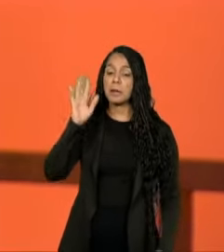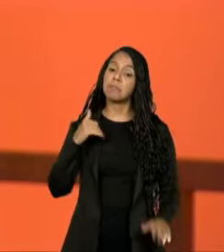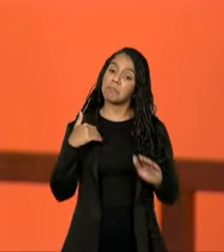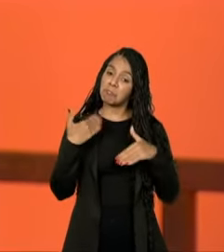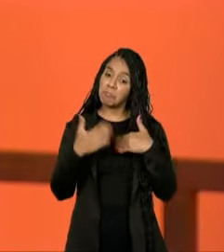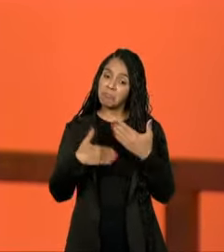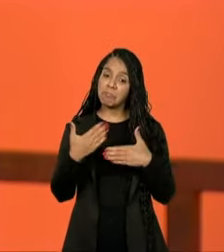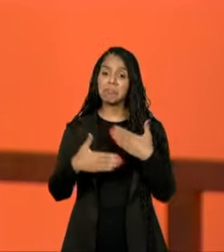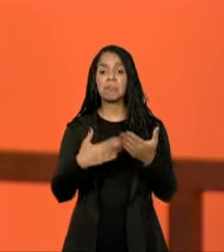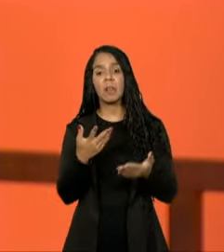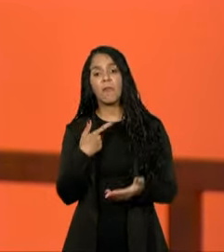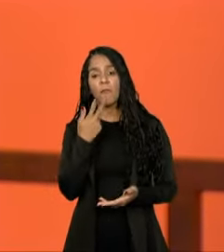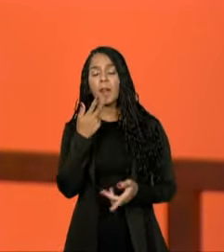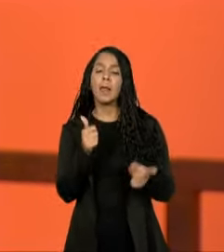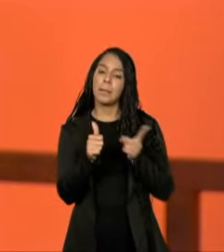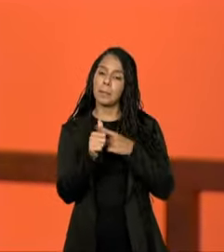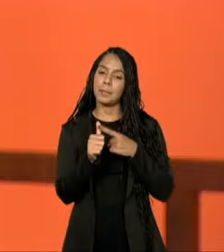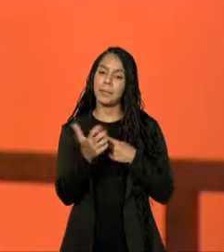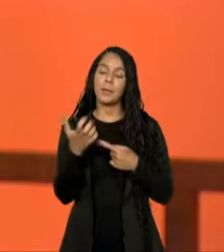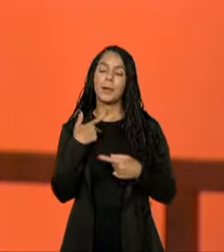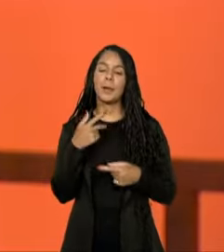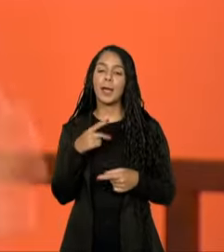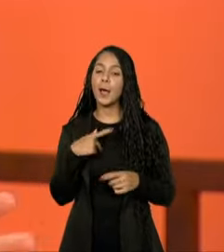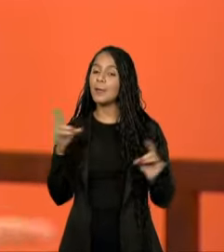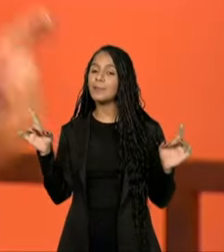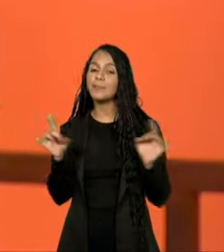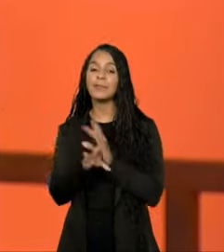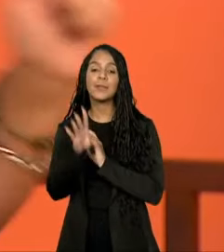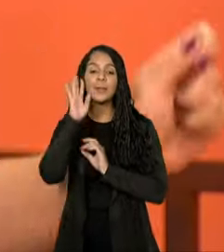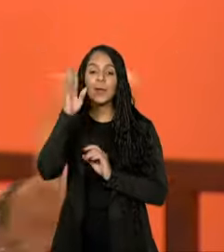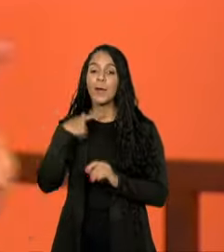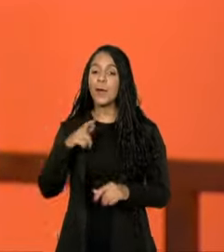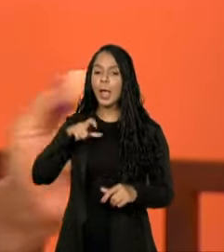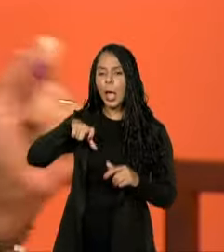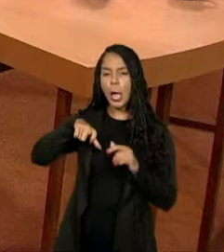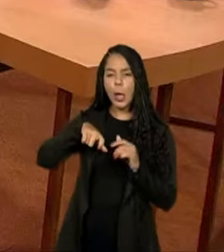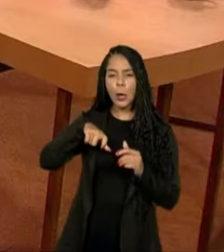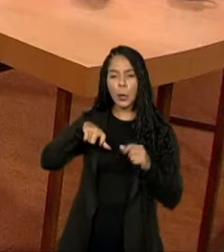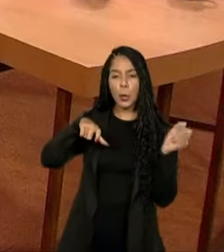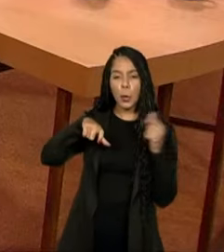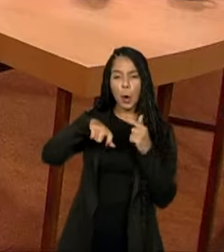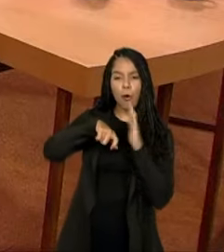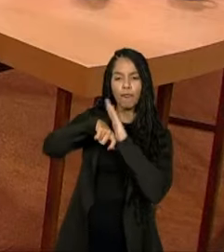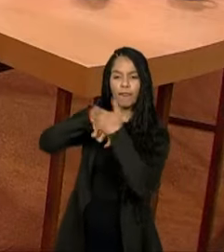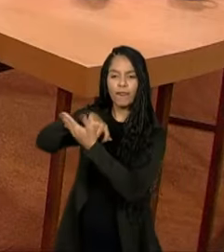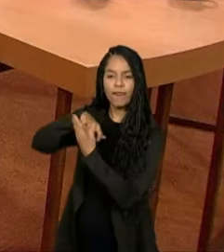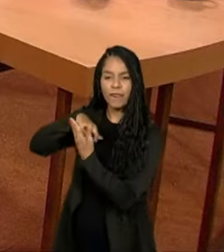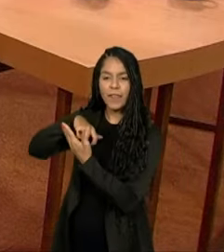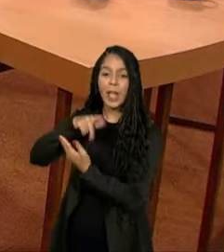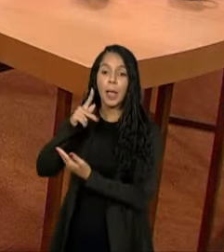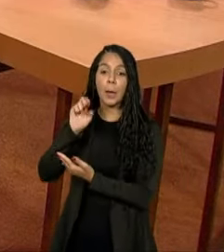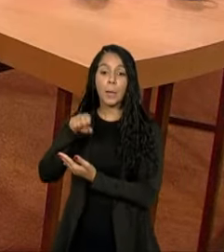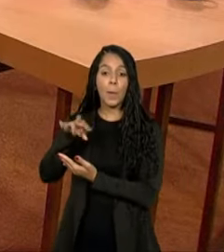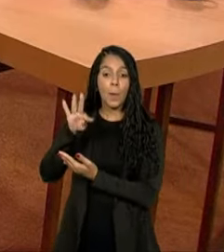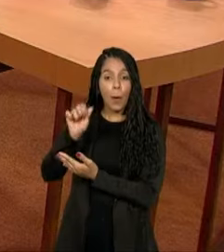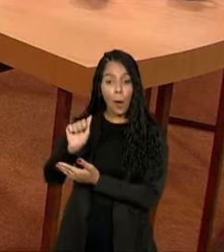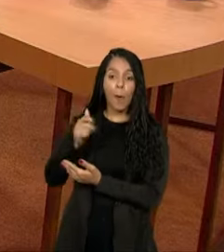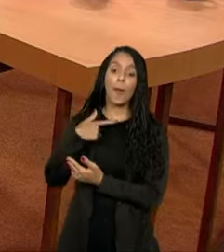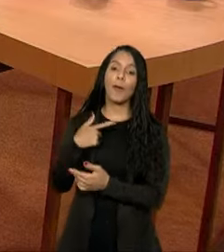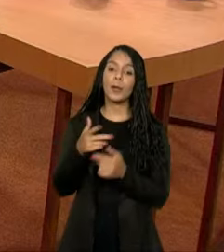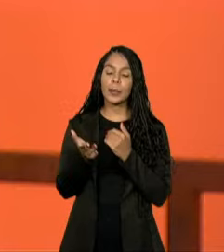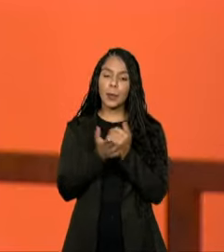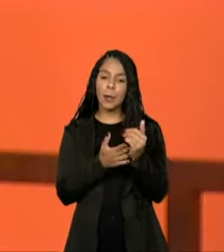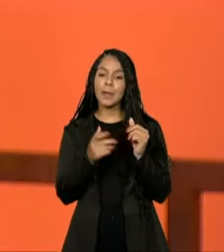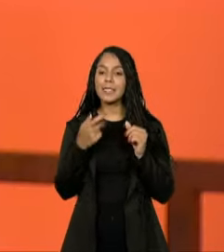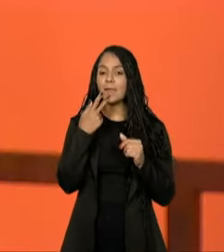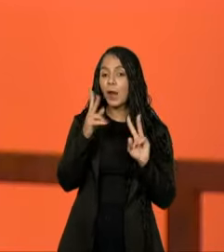aí, dali, eu falei, primeiro deixa eu realizar esse aqui, né? Que eu quero ficar aqui, entrevistar, eu sou a ponta. E comecei a fazer ali a cobertura, né, dos